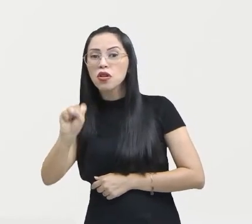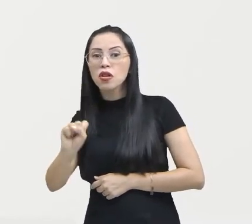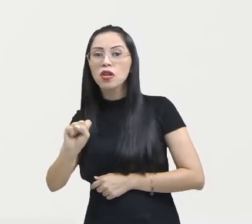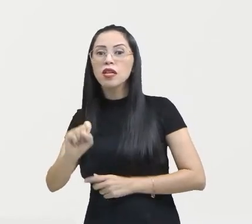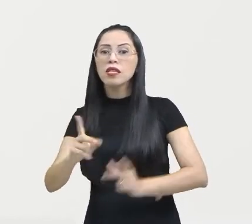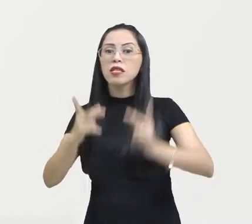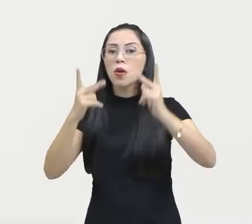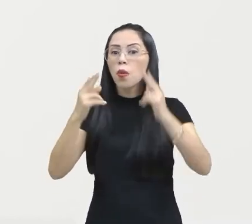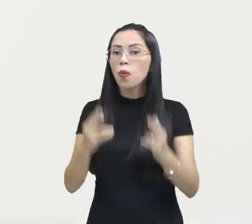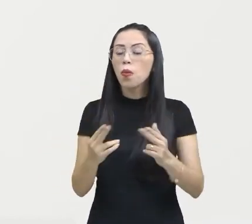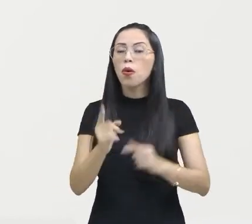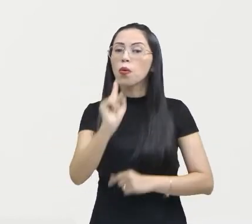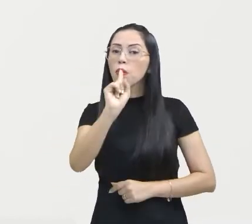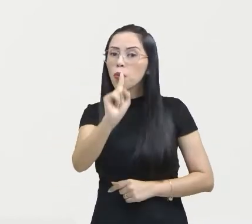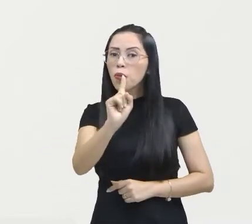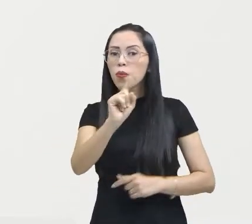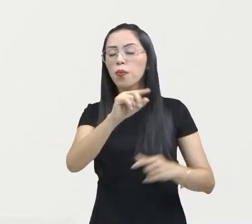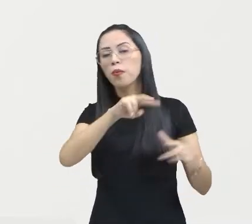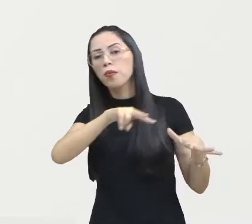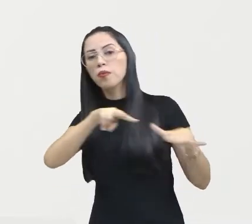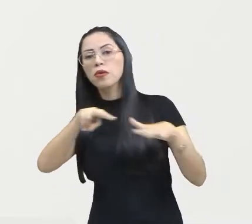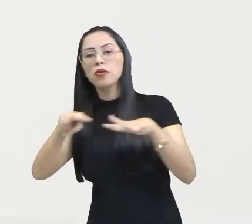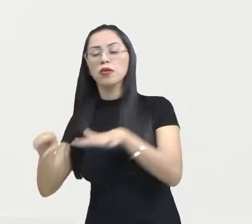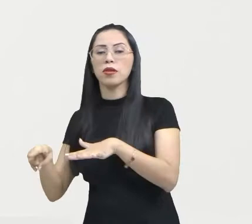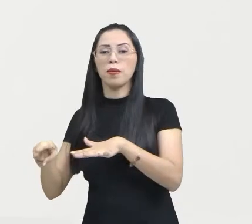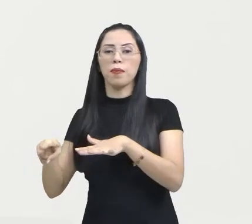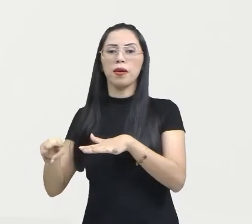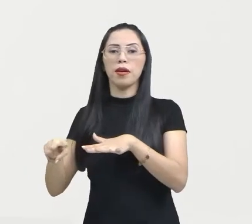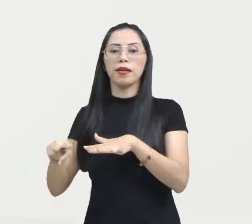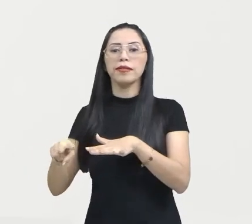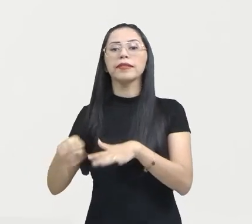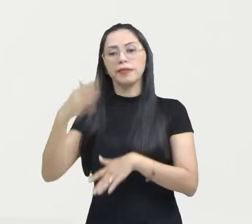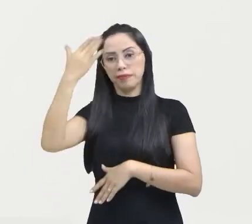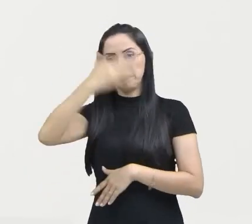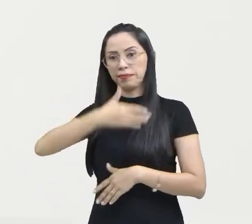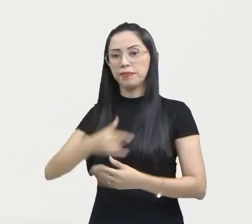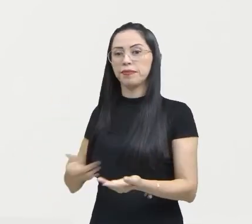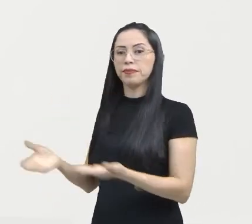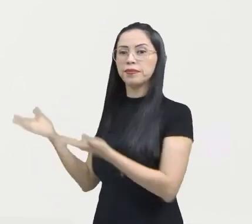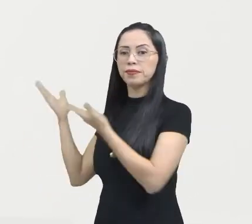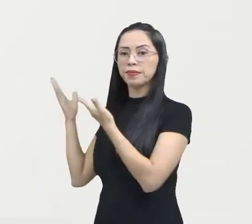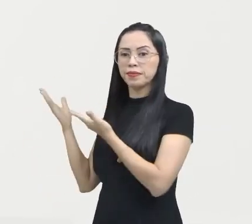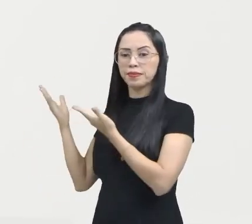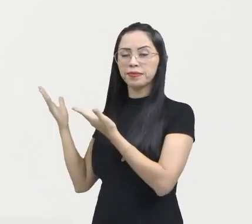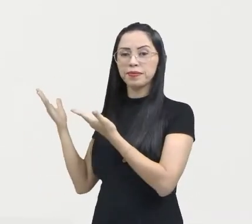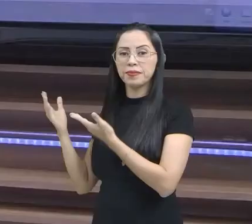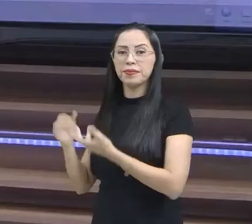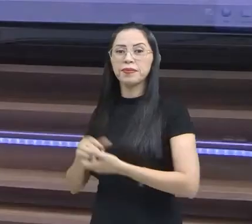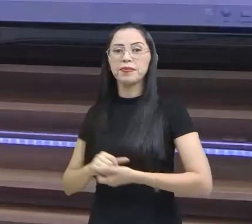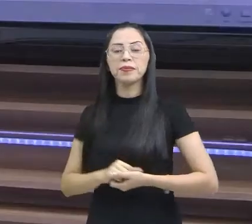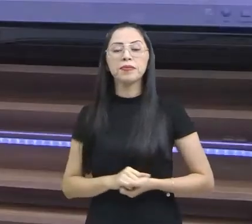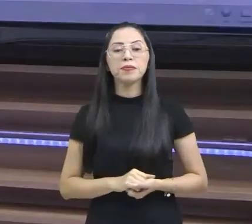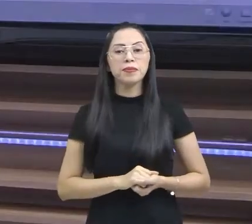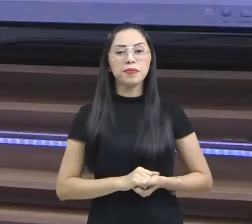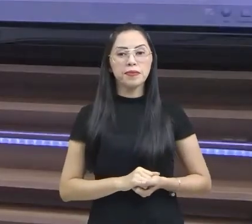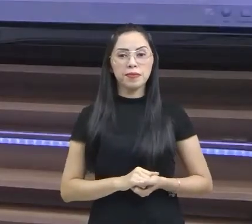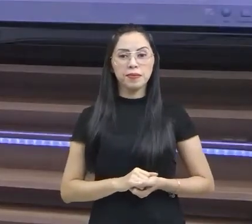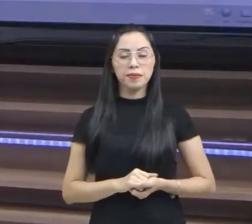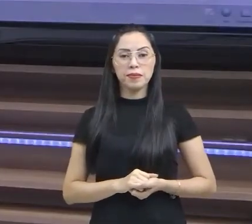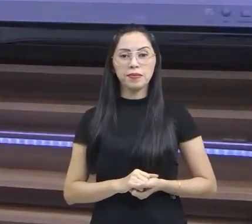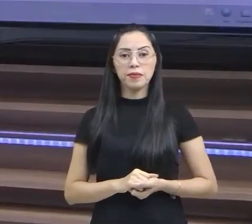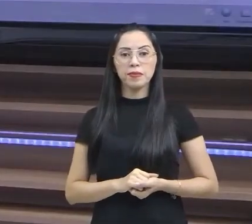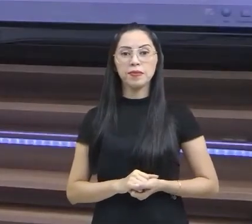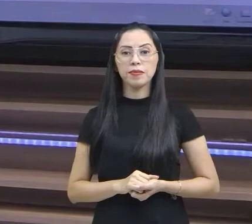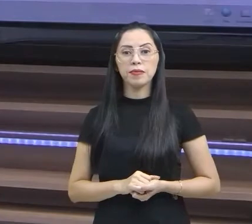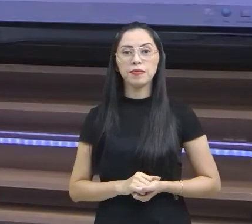equivalente a uma semana. Comprovamos isso aqui com o nosso calendário. Aqui comigo. Então,